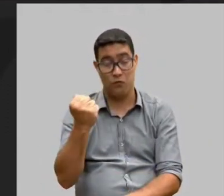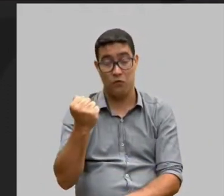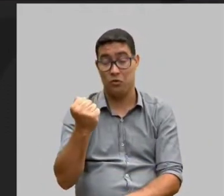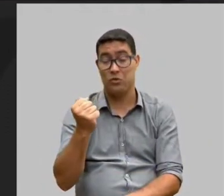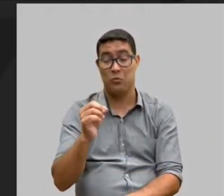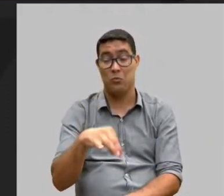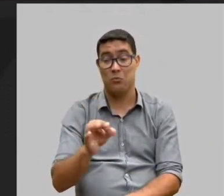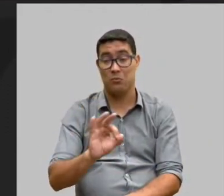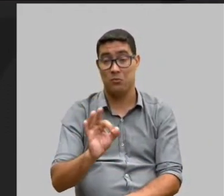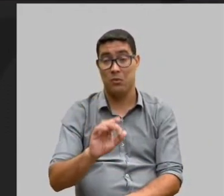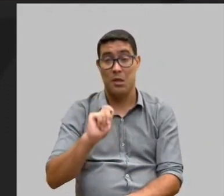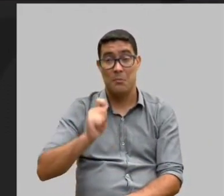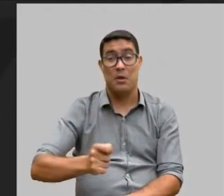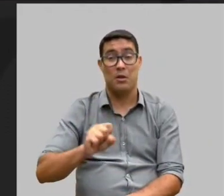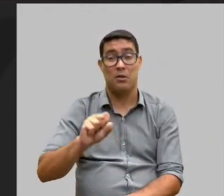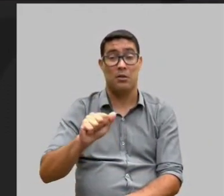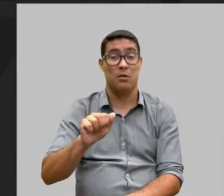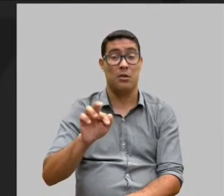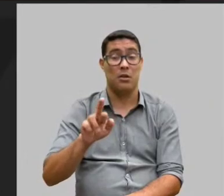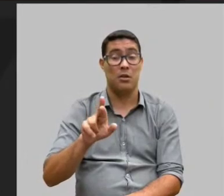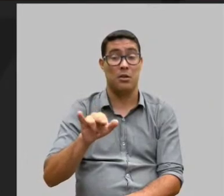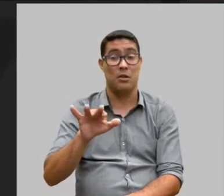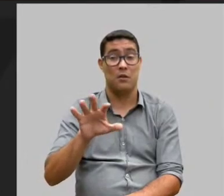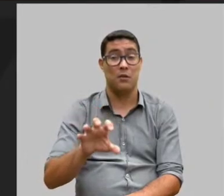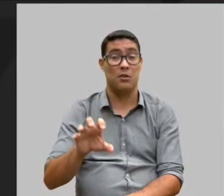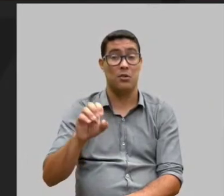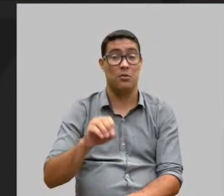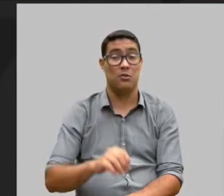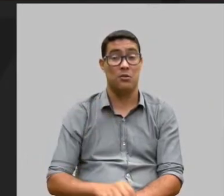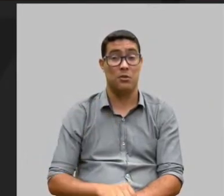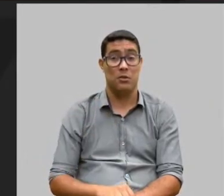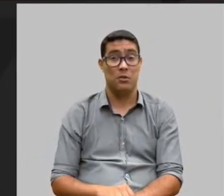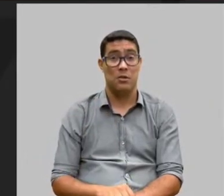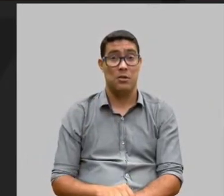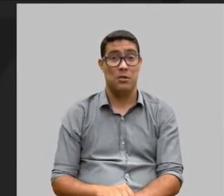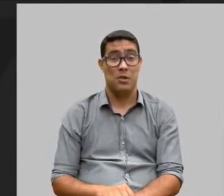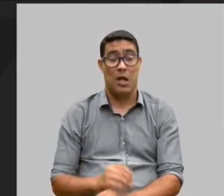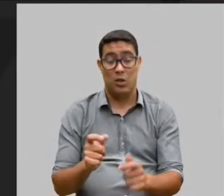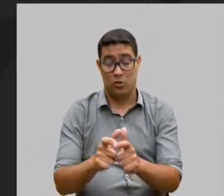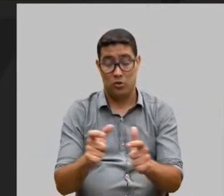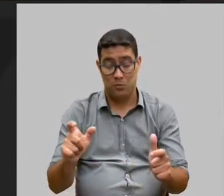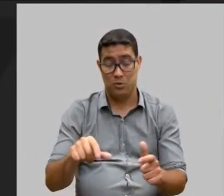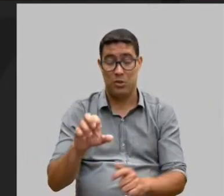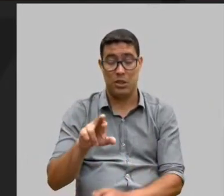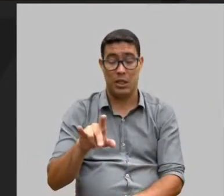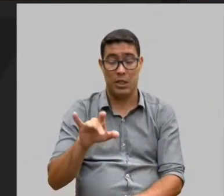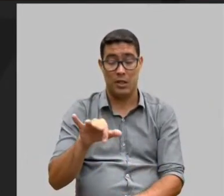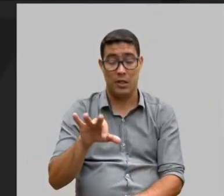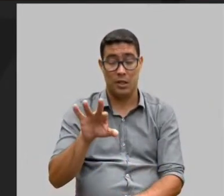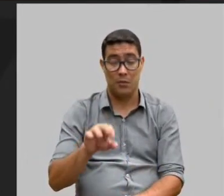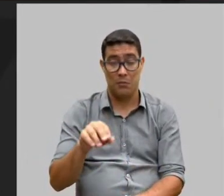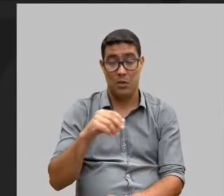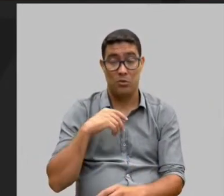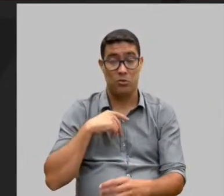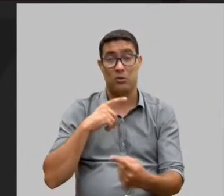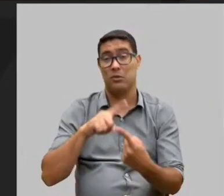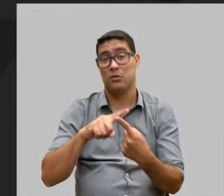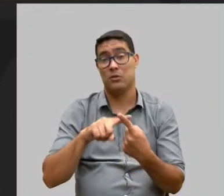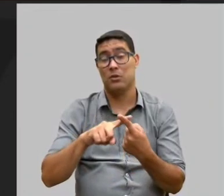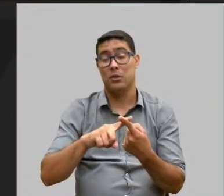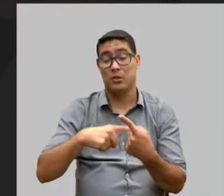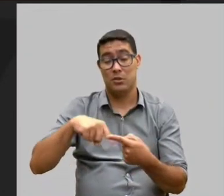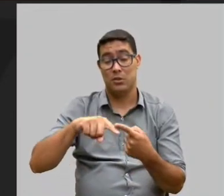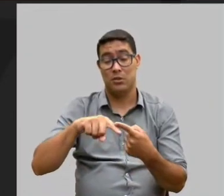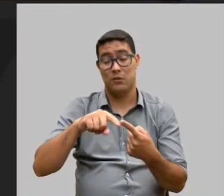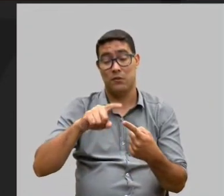muito sacrifício a soma Total tá aqui de crescimento e o total da dívida com unão que só desses quatro